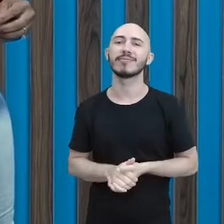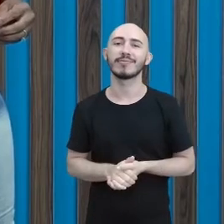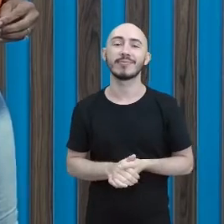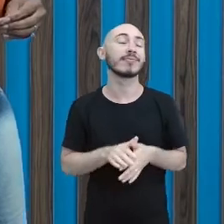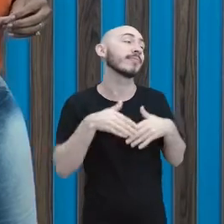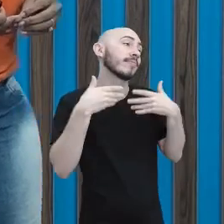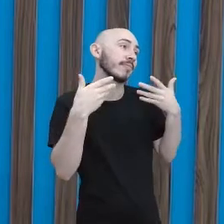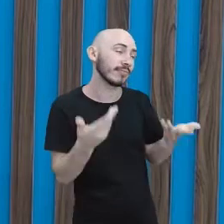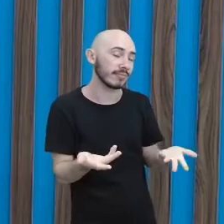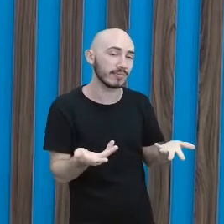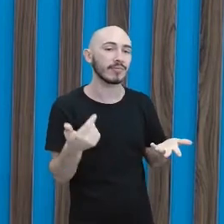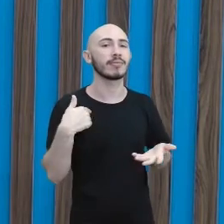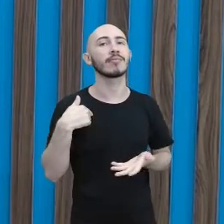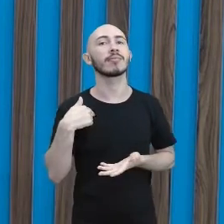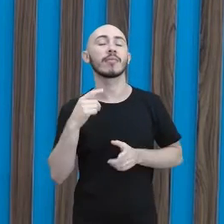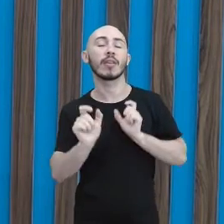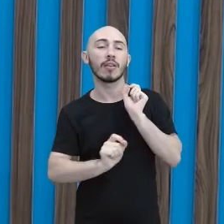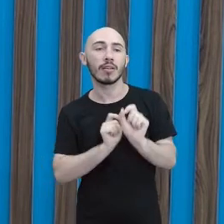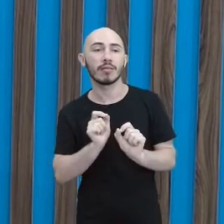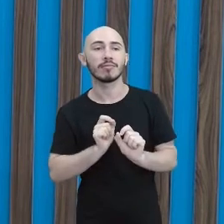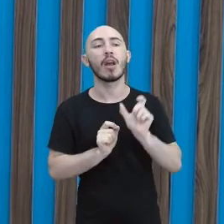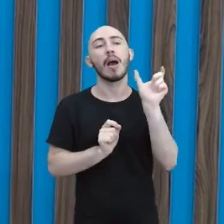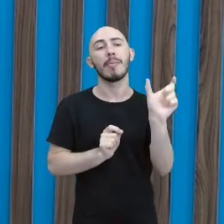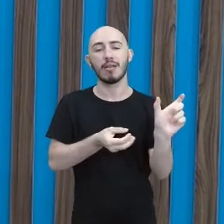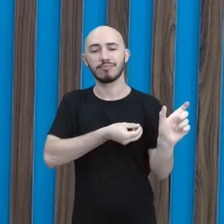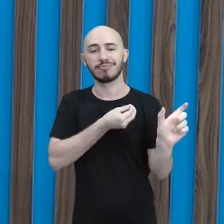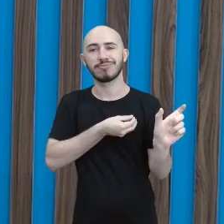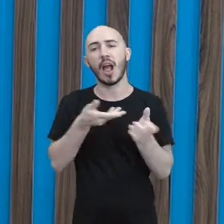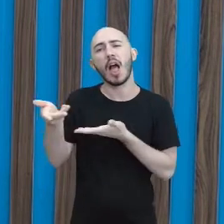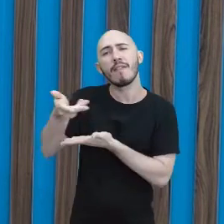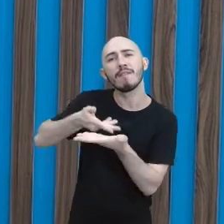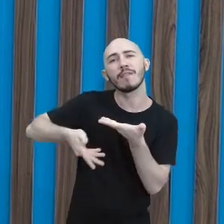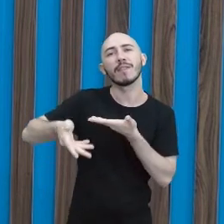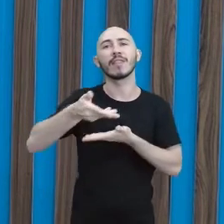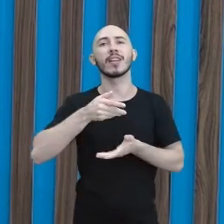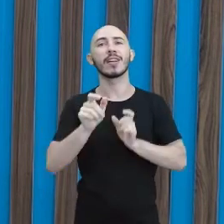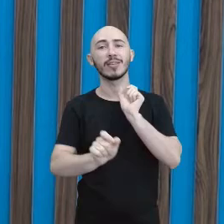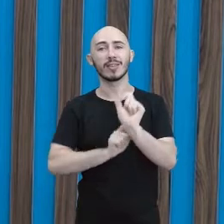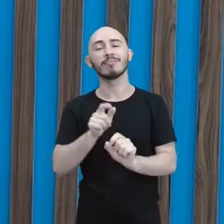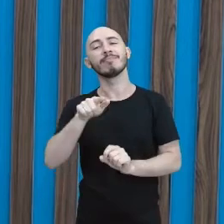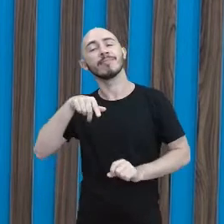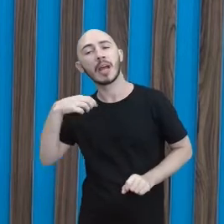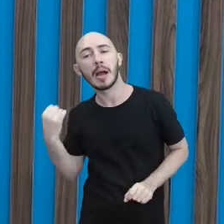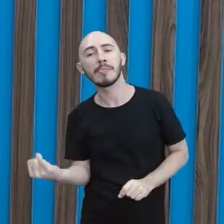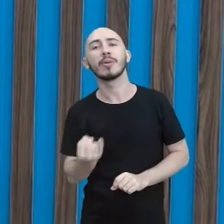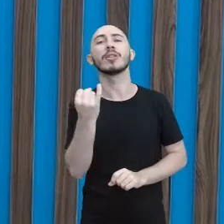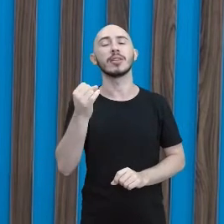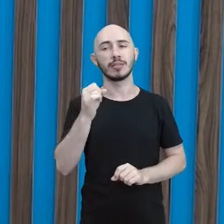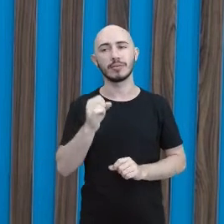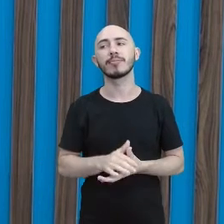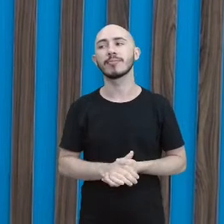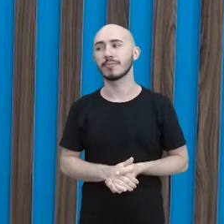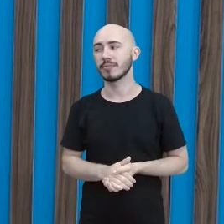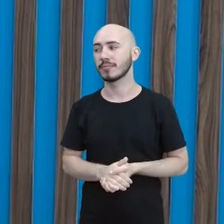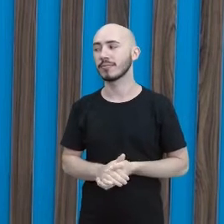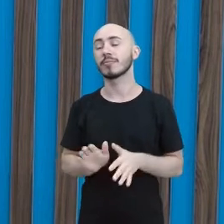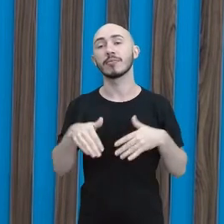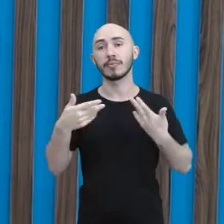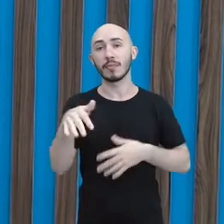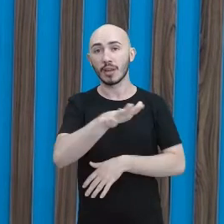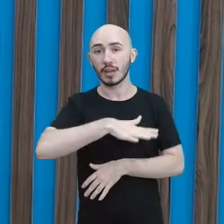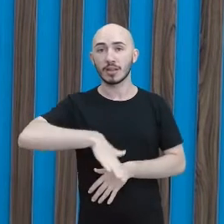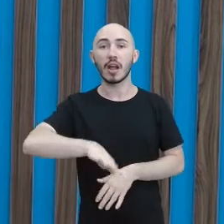Então, Ivânia, eu acho que essa palavra conviver, né, é um ponto assim bem de destaque, né? Na